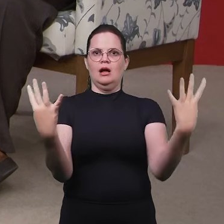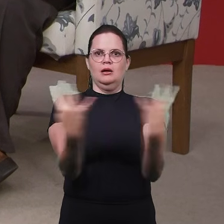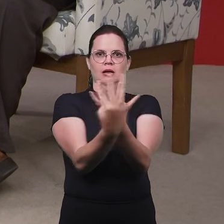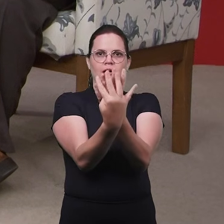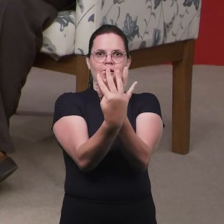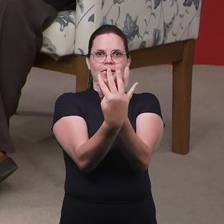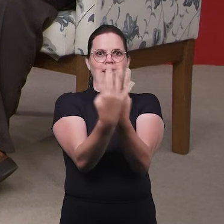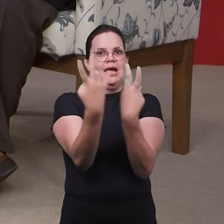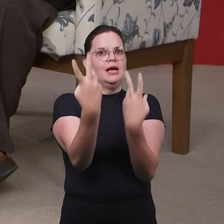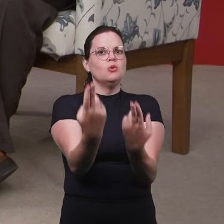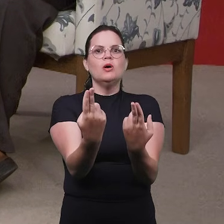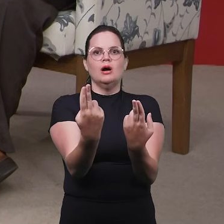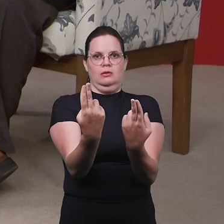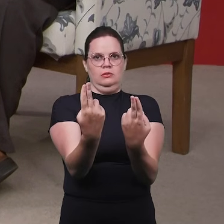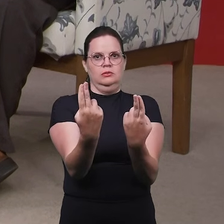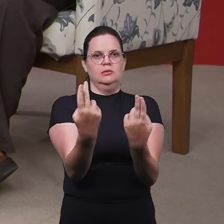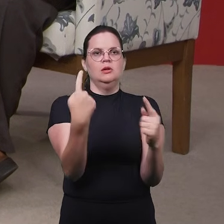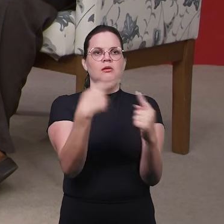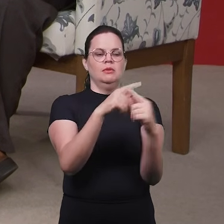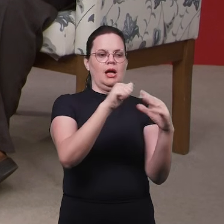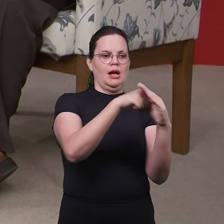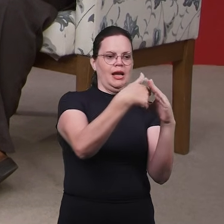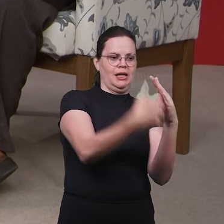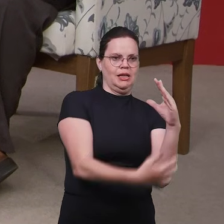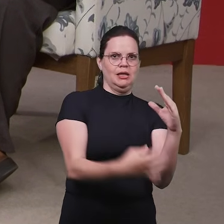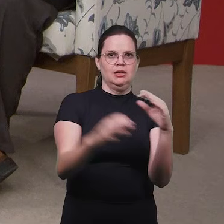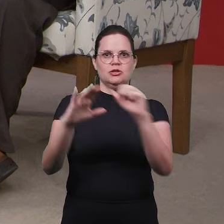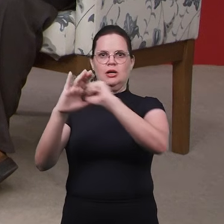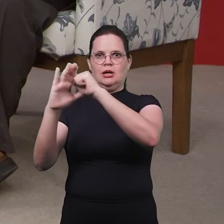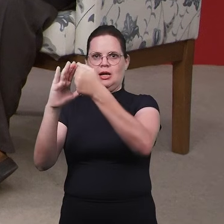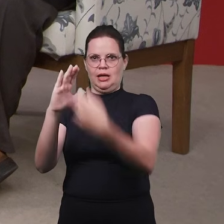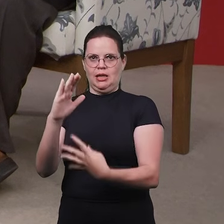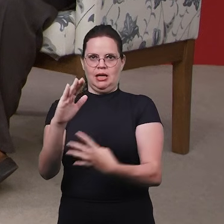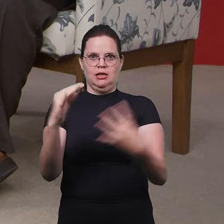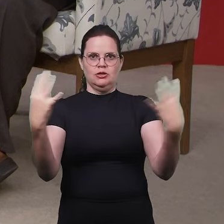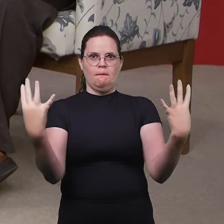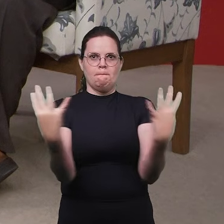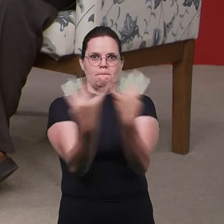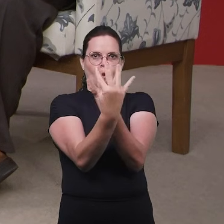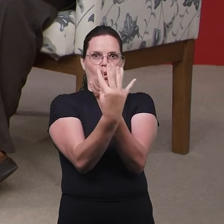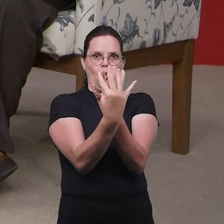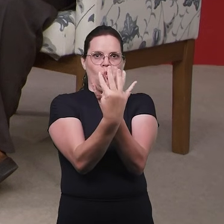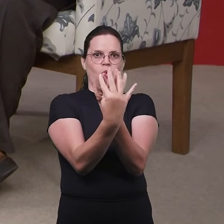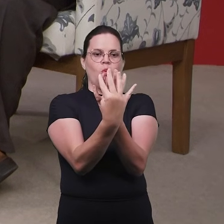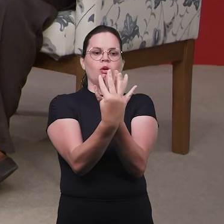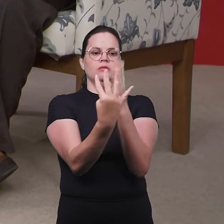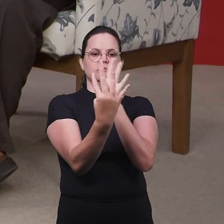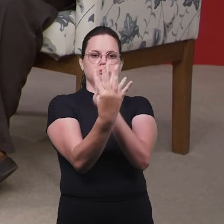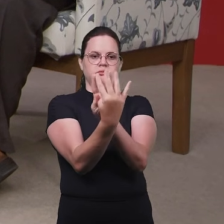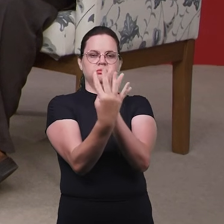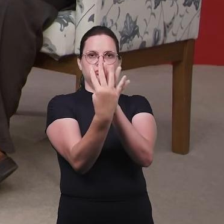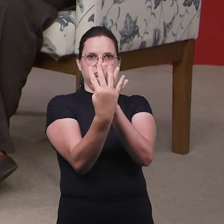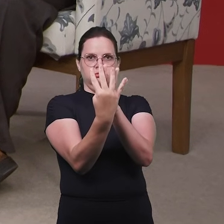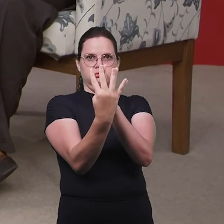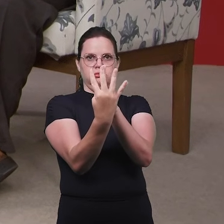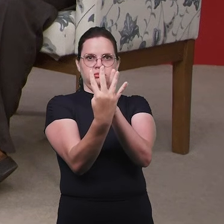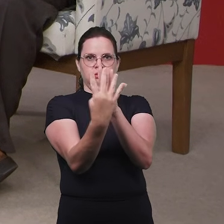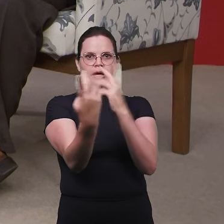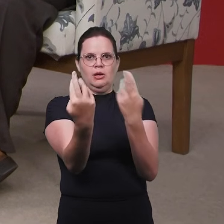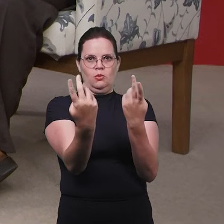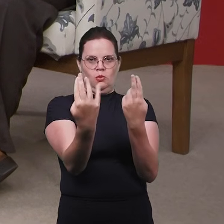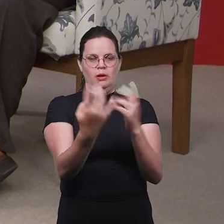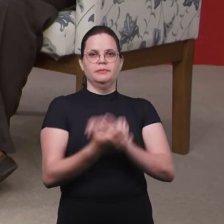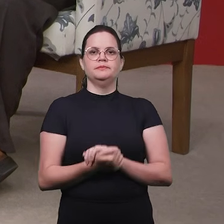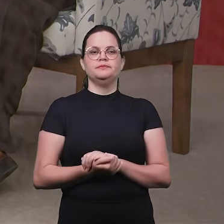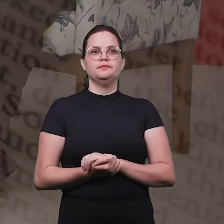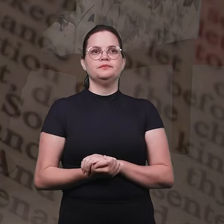reino. Com o reino. As características dos animais com homens, com o reino. Perfeitamente. Interessante. Já o 23